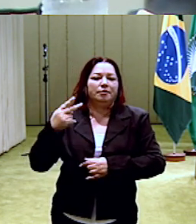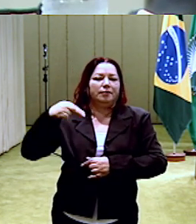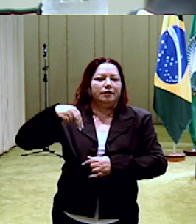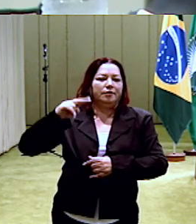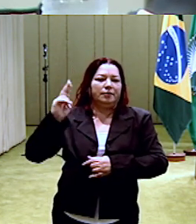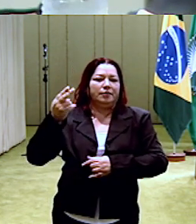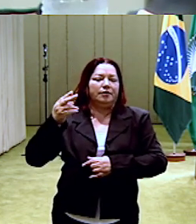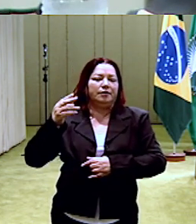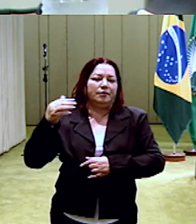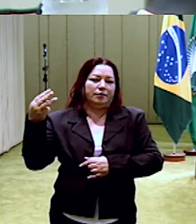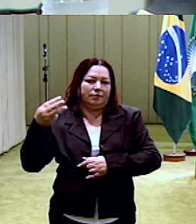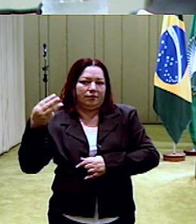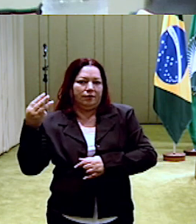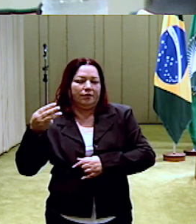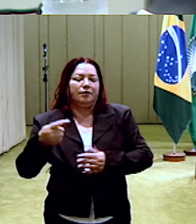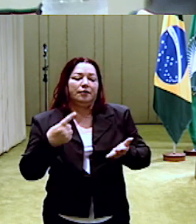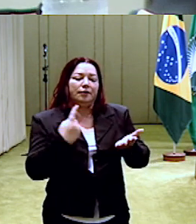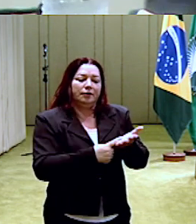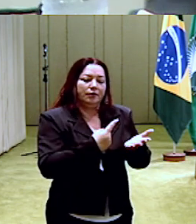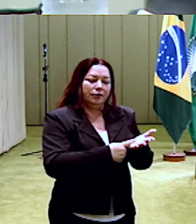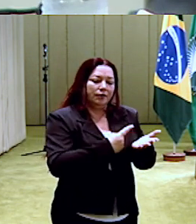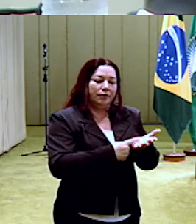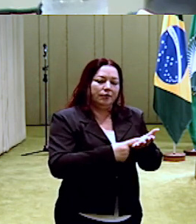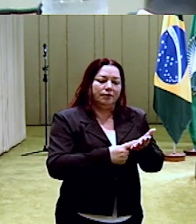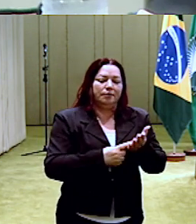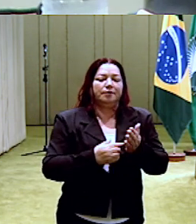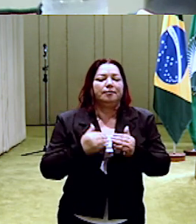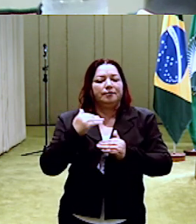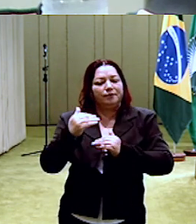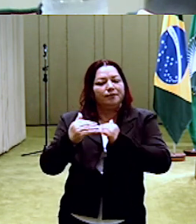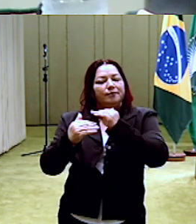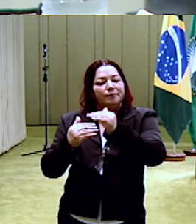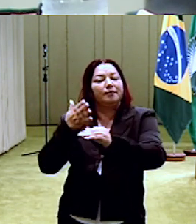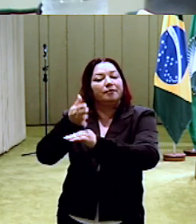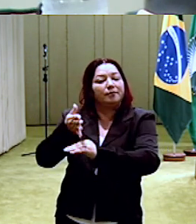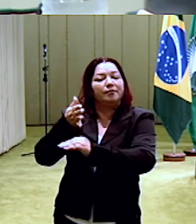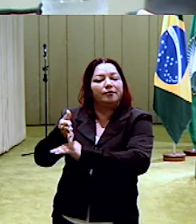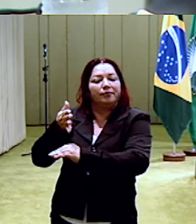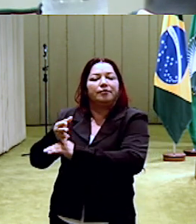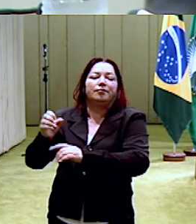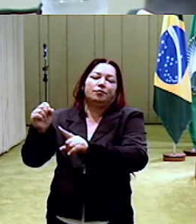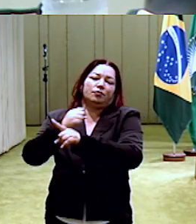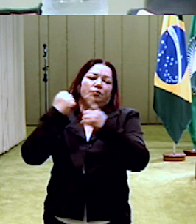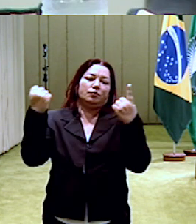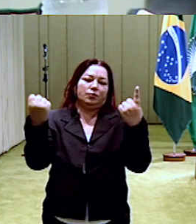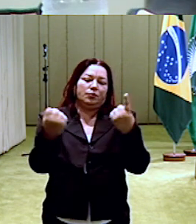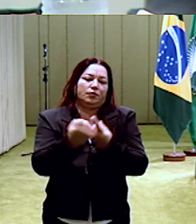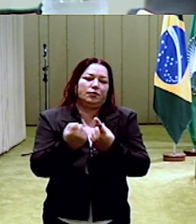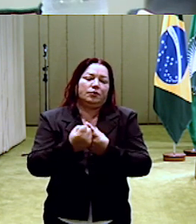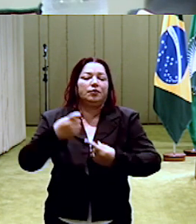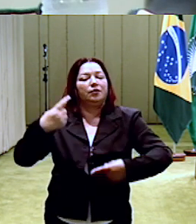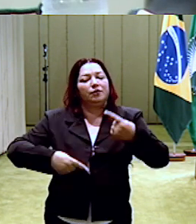de 2009, o Brasil assumiu o compromisso de avançar com ações para aumentar a participação social nas políticas públicas